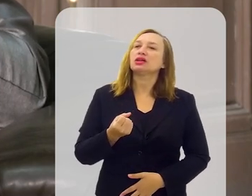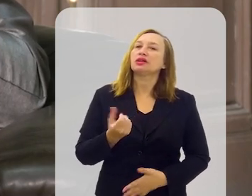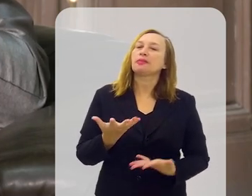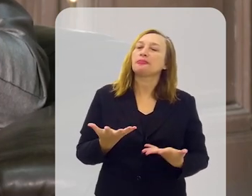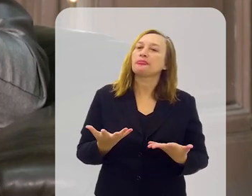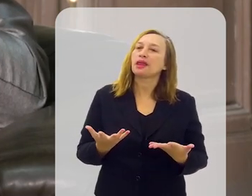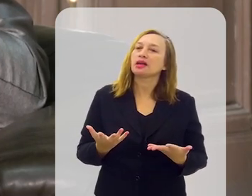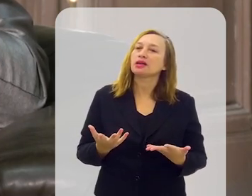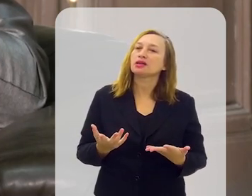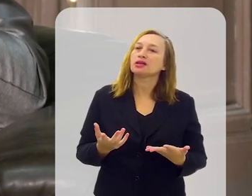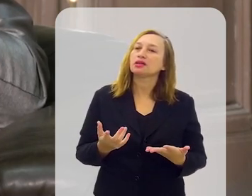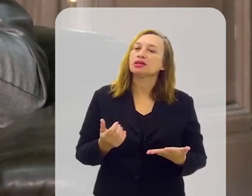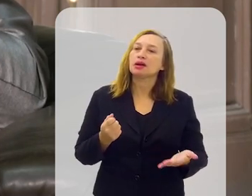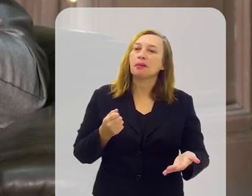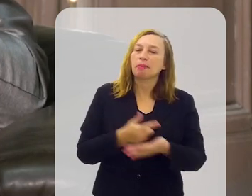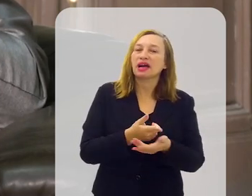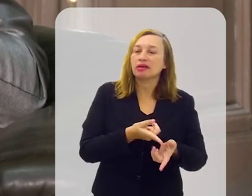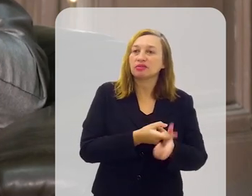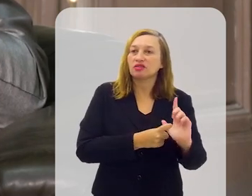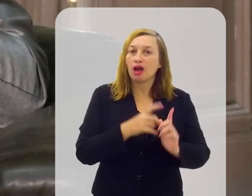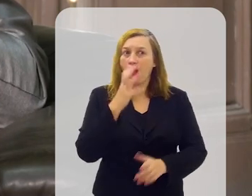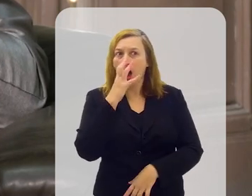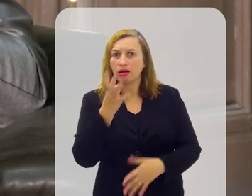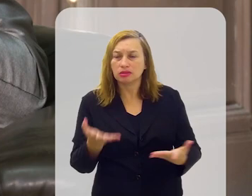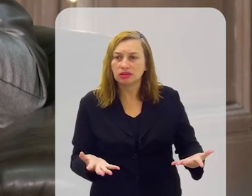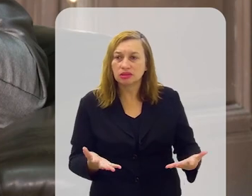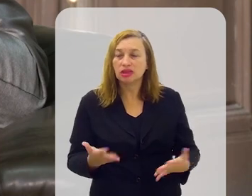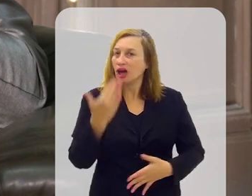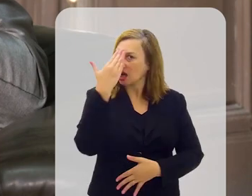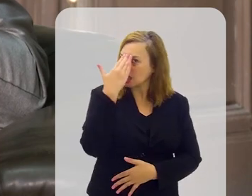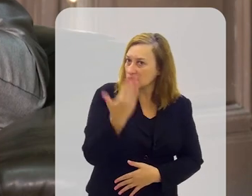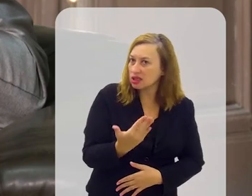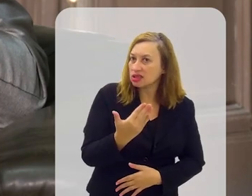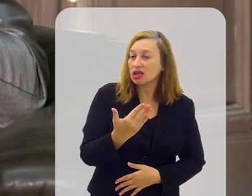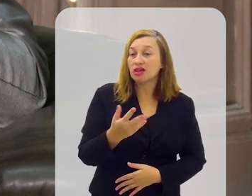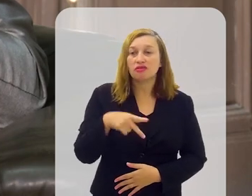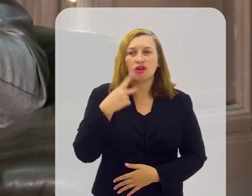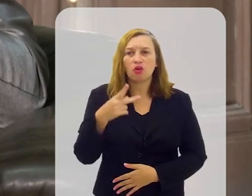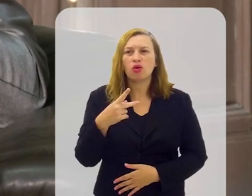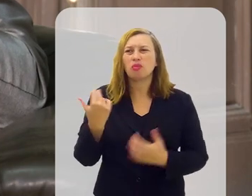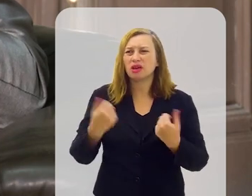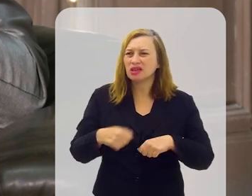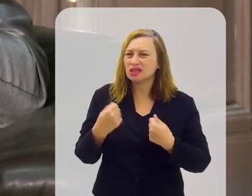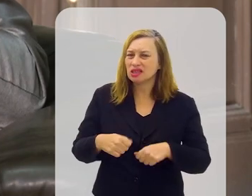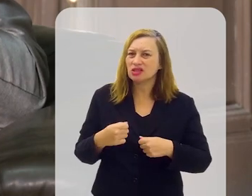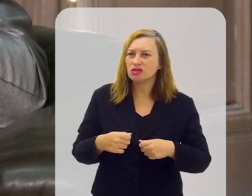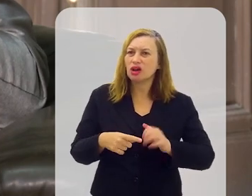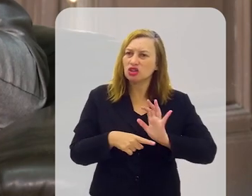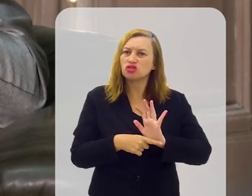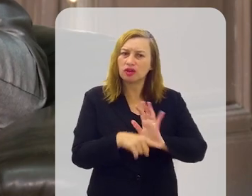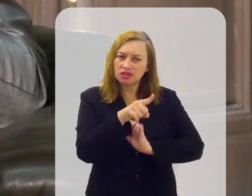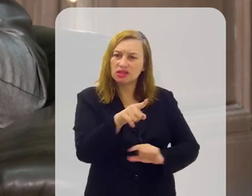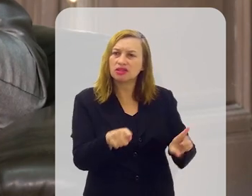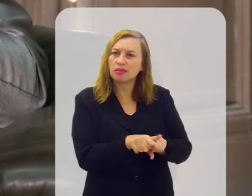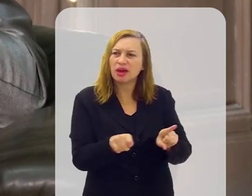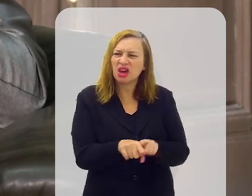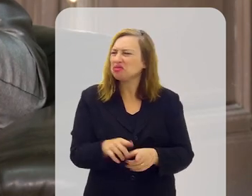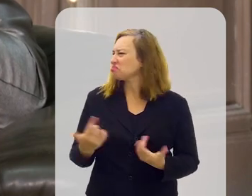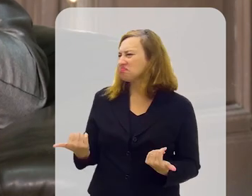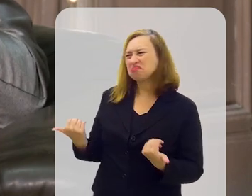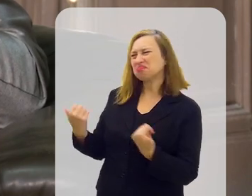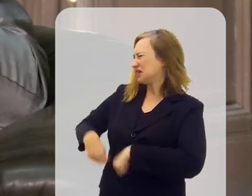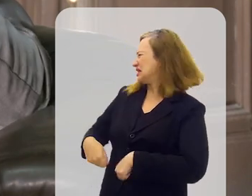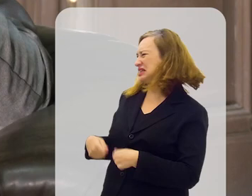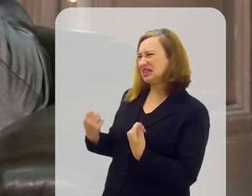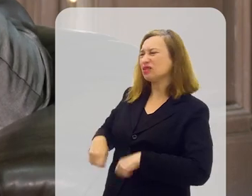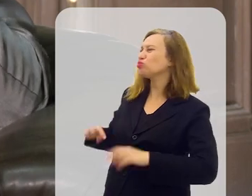nós pagarmos a dívida dele. Meu Deus. E ele ficou muito grato. Ele falou assim, cara, eu tenho que fazer alguma coisa por você. Eu falei, não,